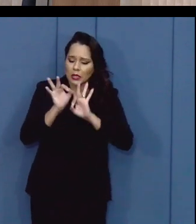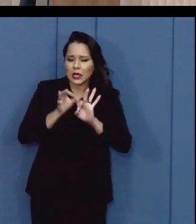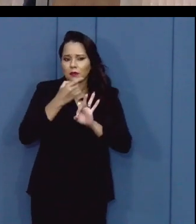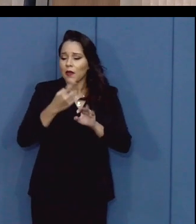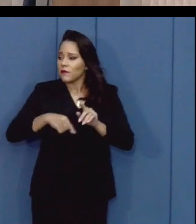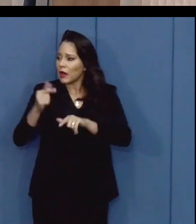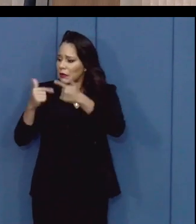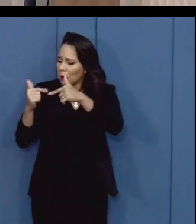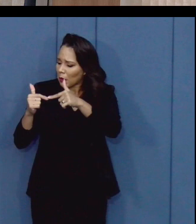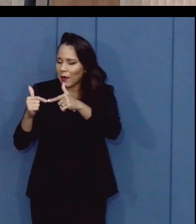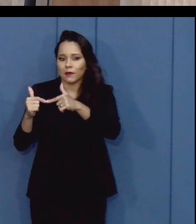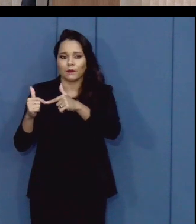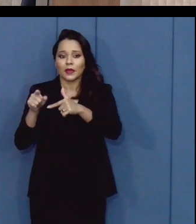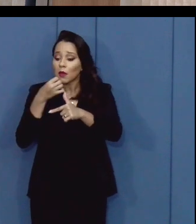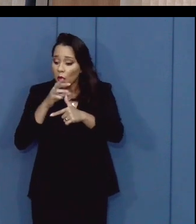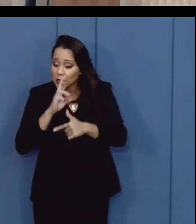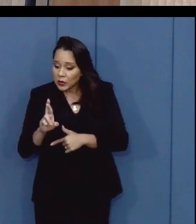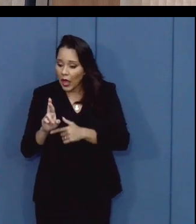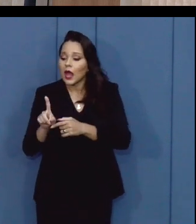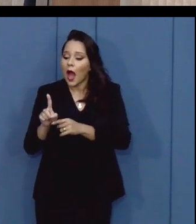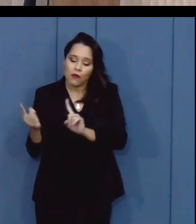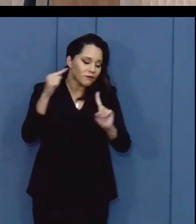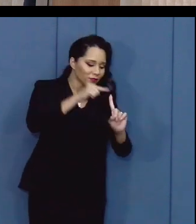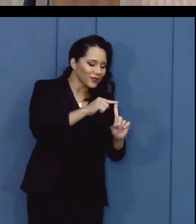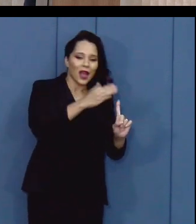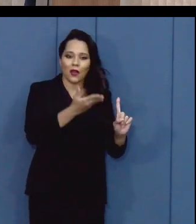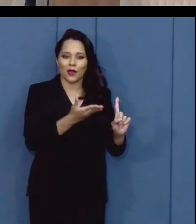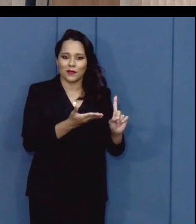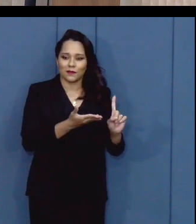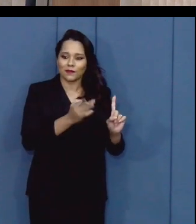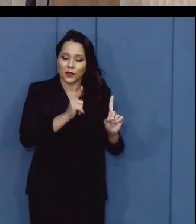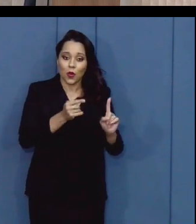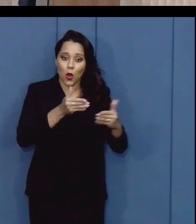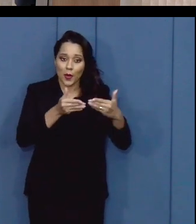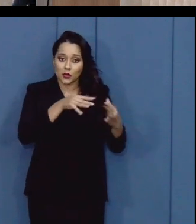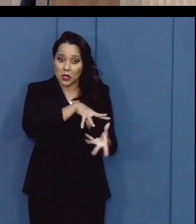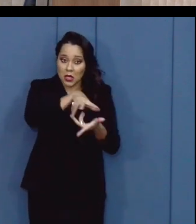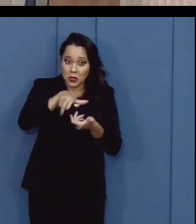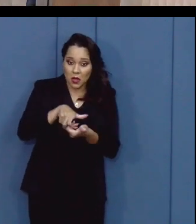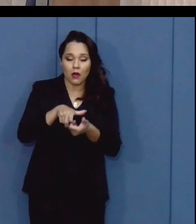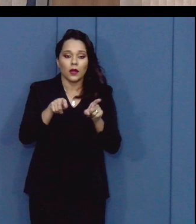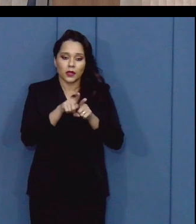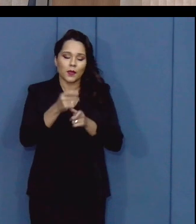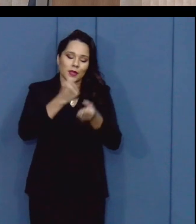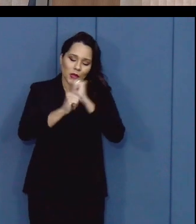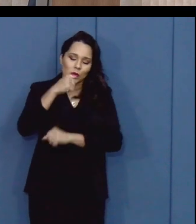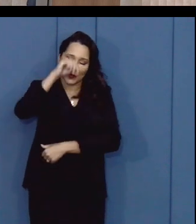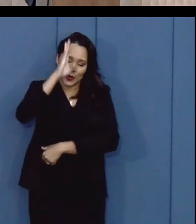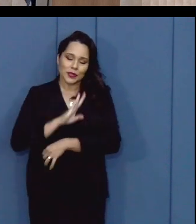formada, vai para lá, trabalha para caramba, tem um bom resultado, vamos aplicar isso na prática. Né? No comércio internacional e internamente na nossa indústria